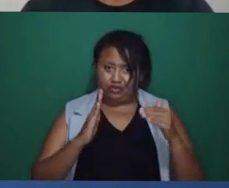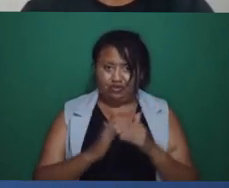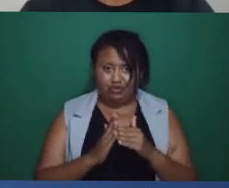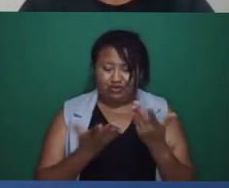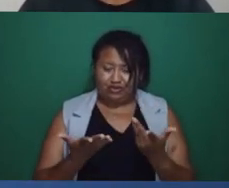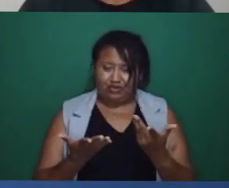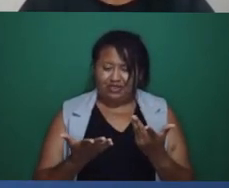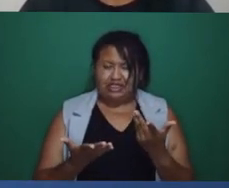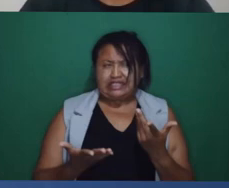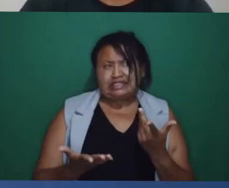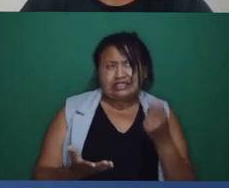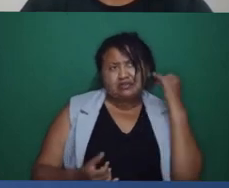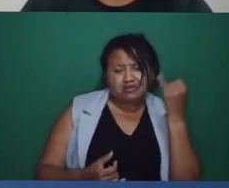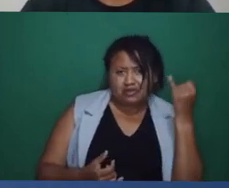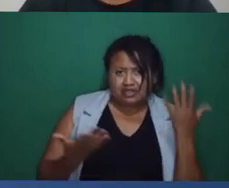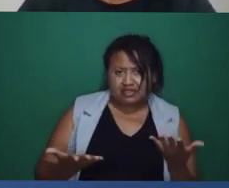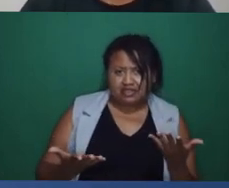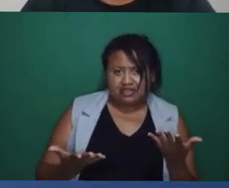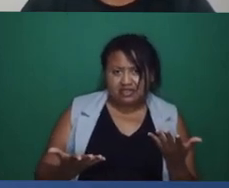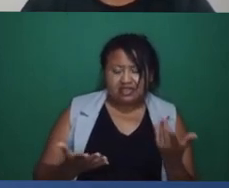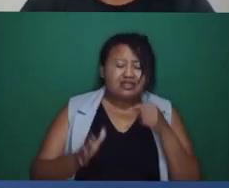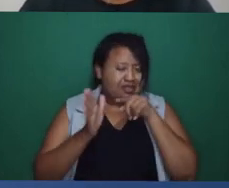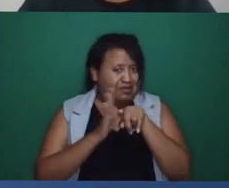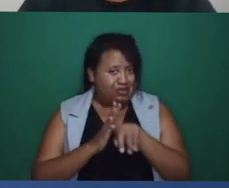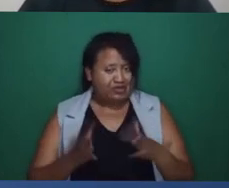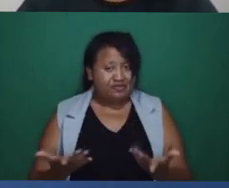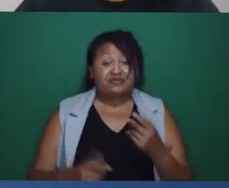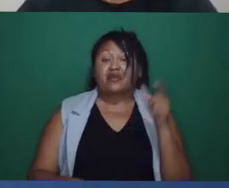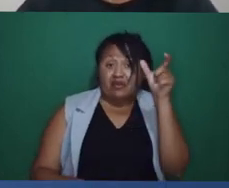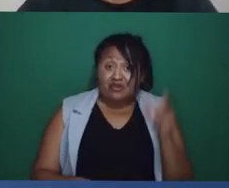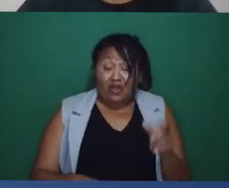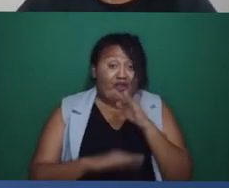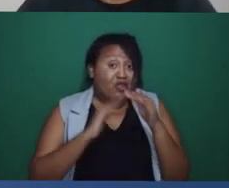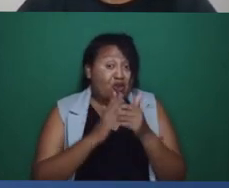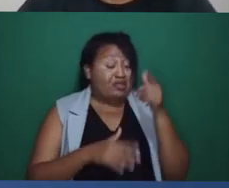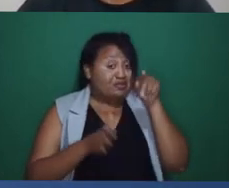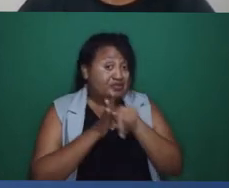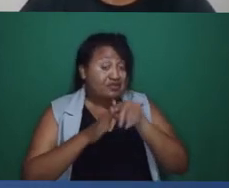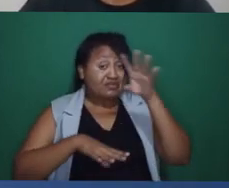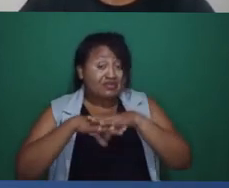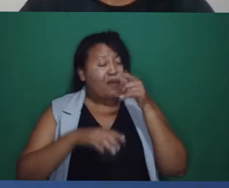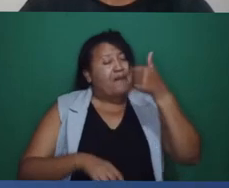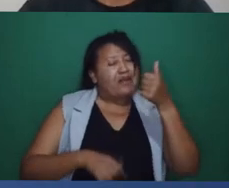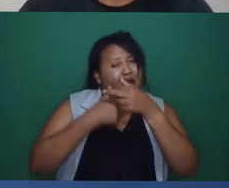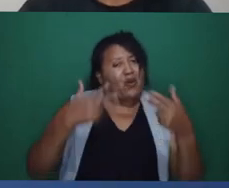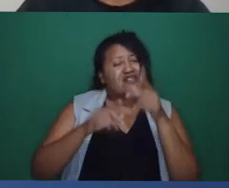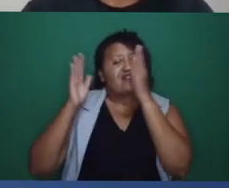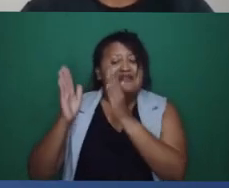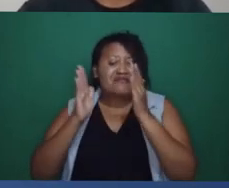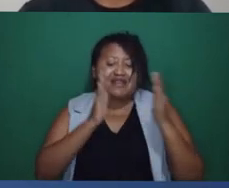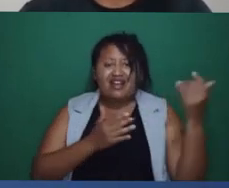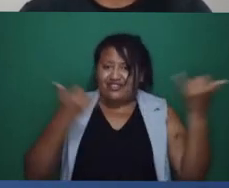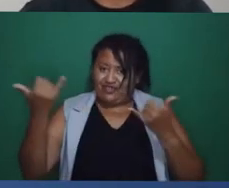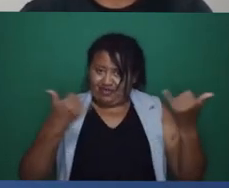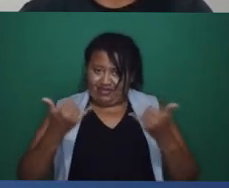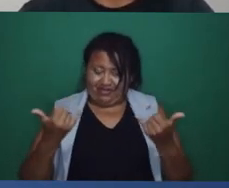aquilo que consideramos importantes na questão pessoal toda questão de matemática o primeiro passo é a gente separar